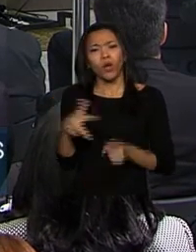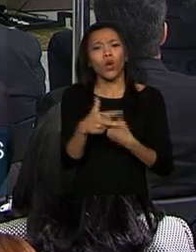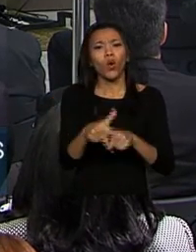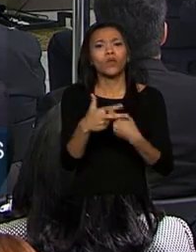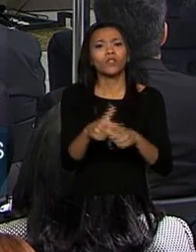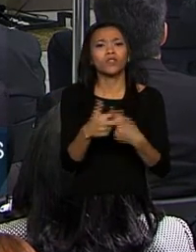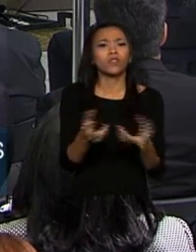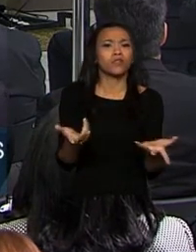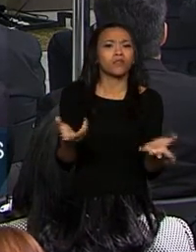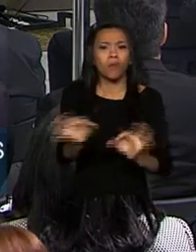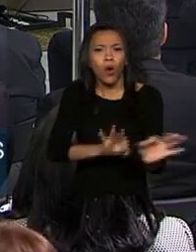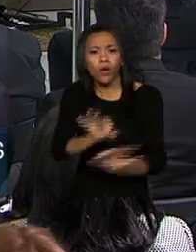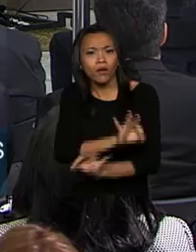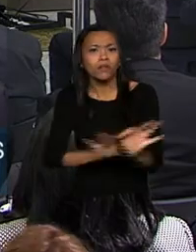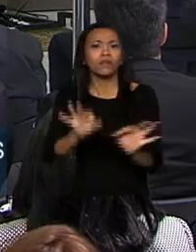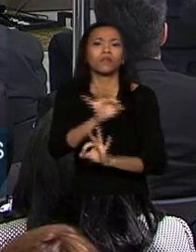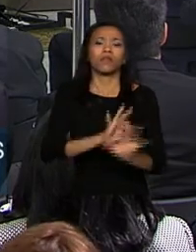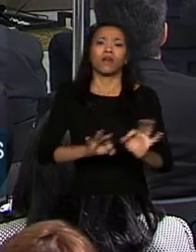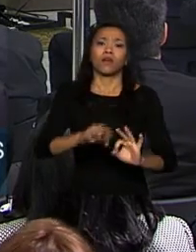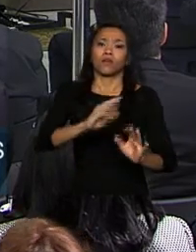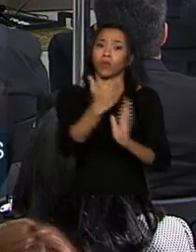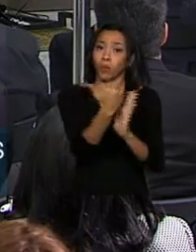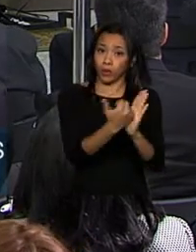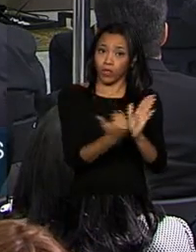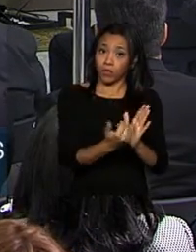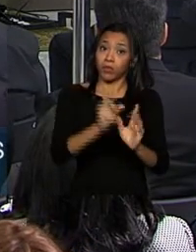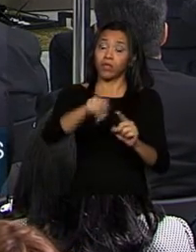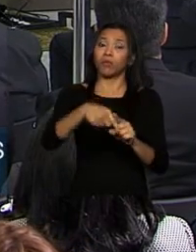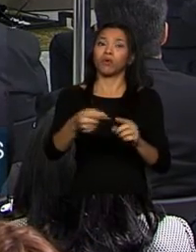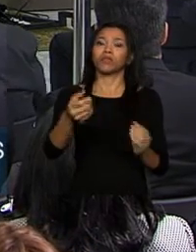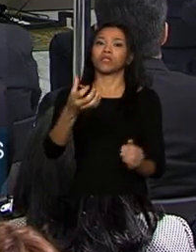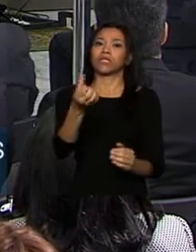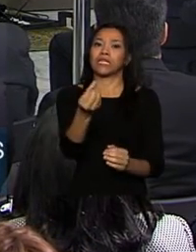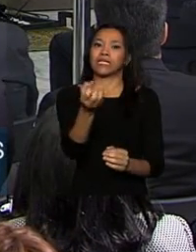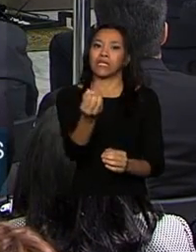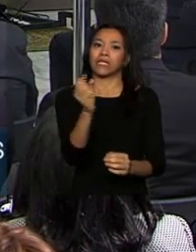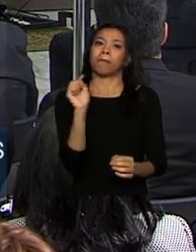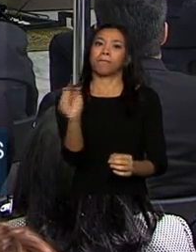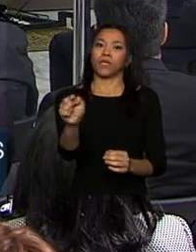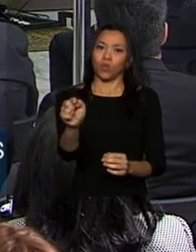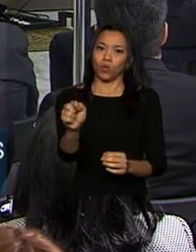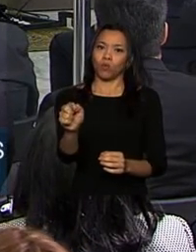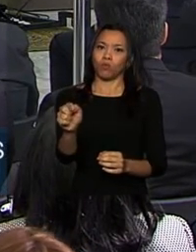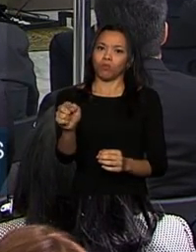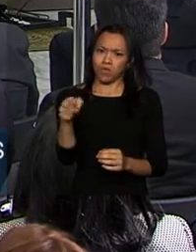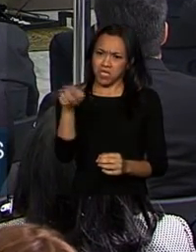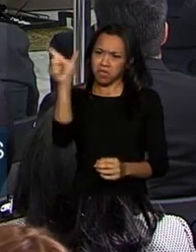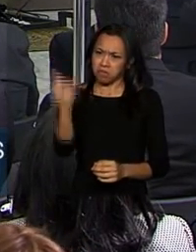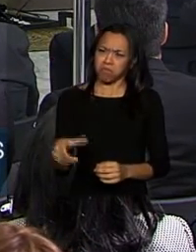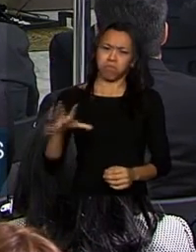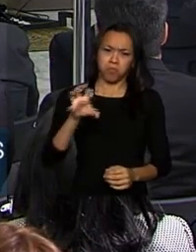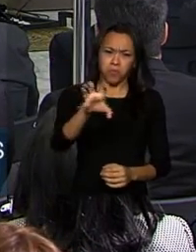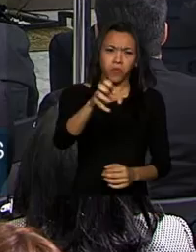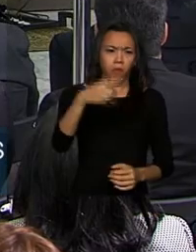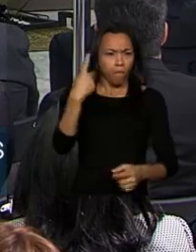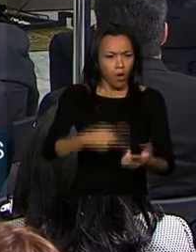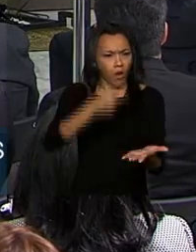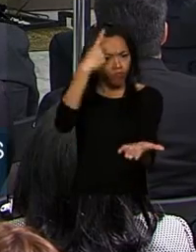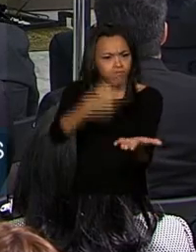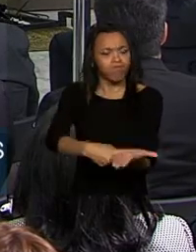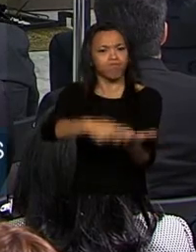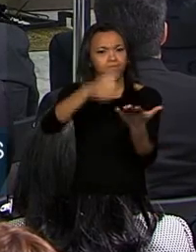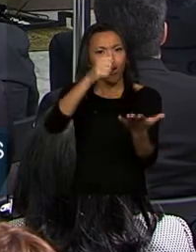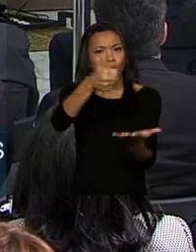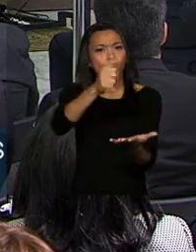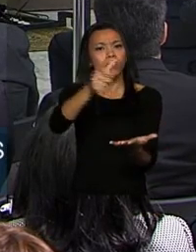limites? O MEI passou para 60 mil e a senhora brigou com todo mundo. 11%